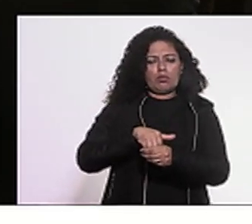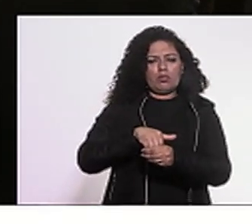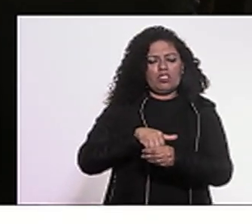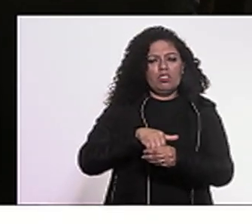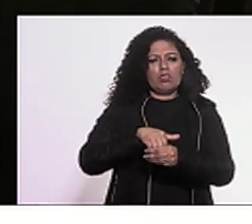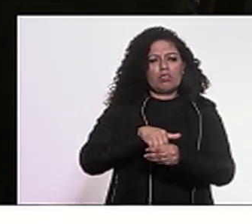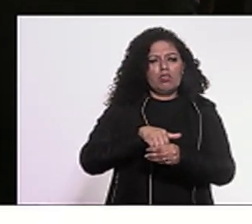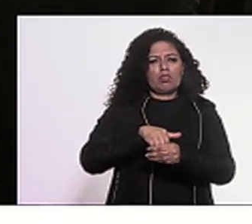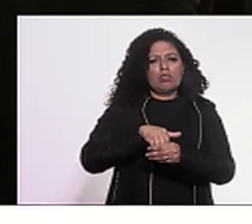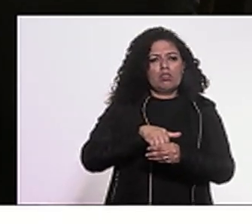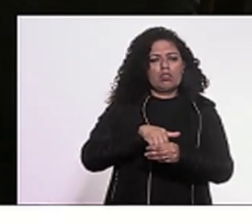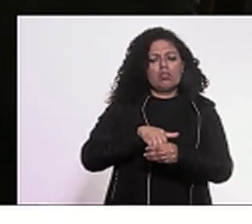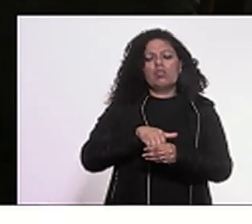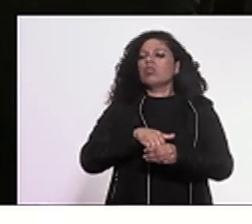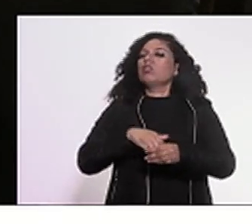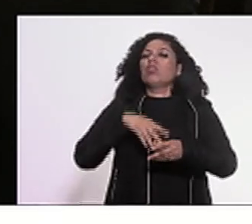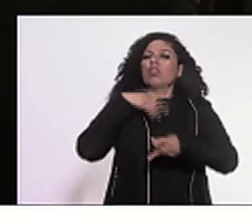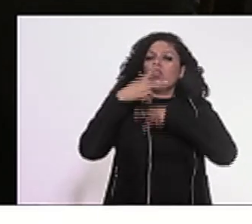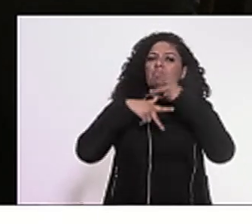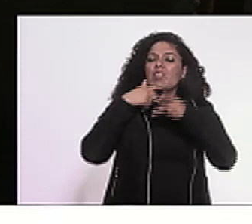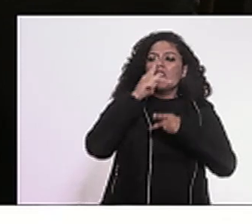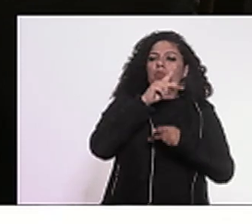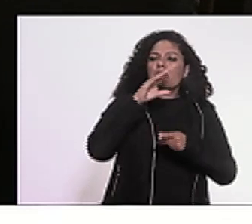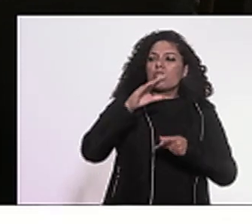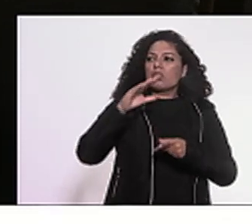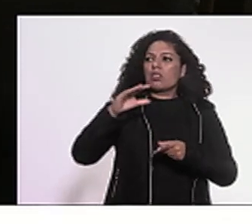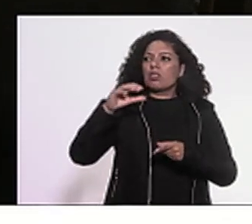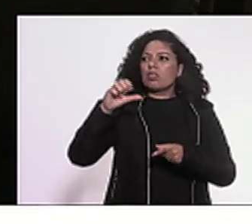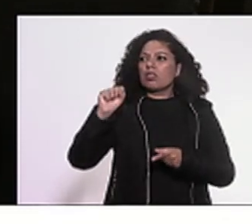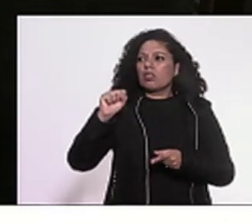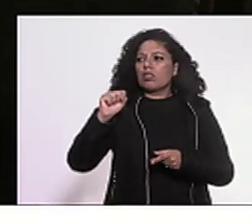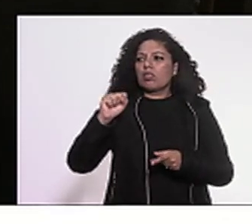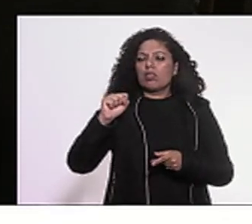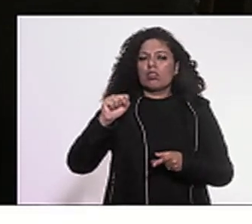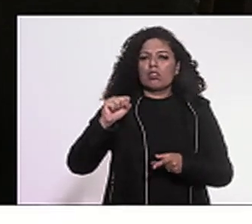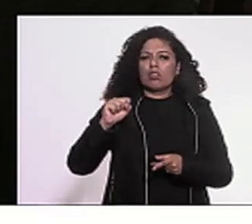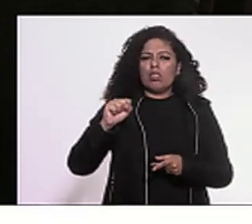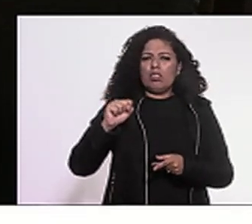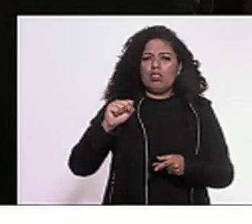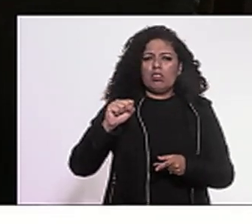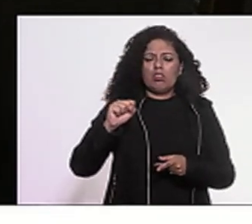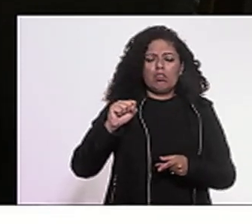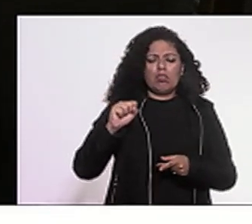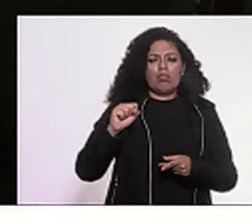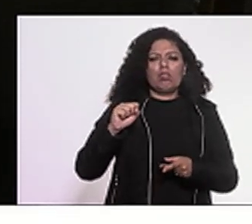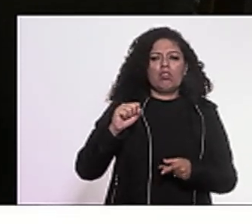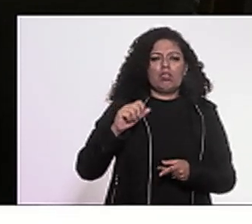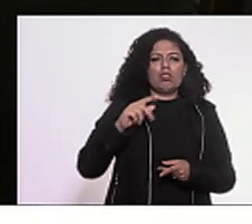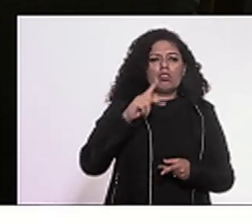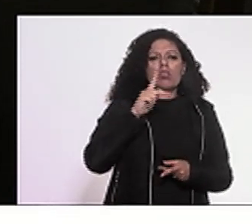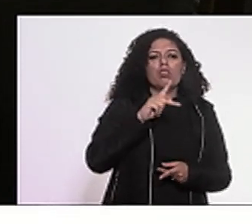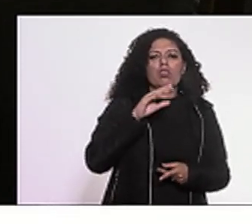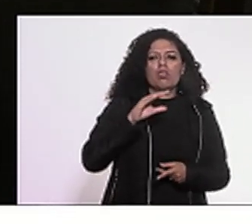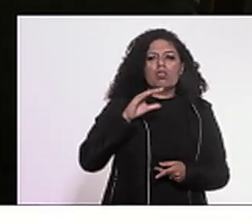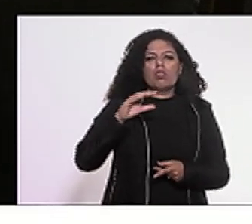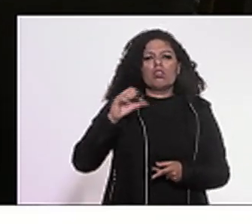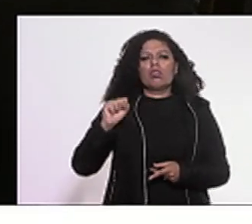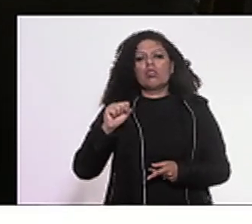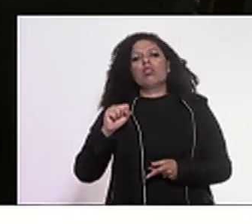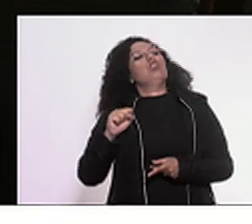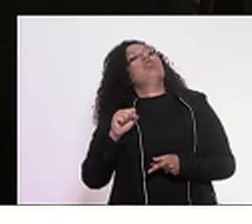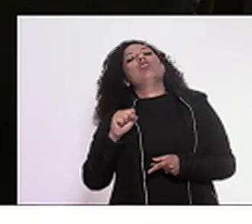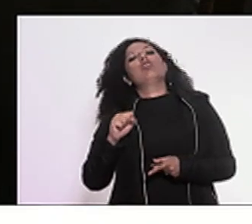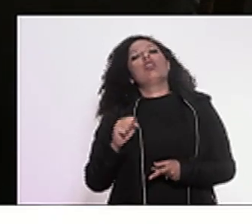de cargo dos servidores da saúde. Ele entra com uma DIN Supremo. Então, é um desrespeito total que